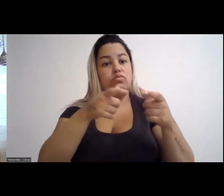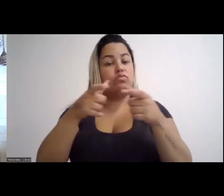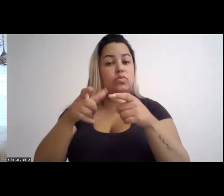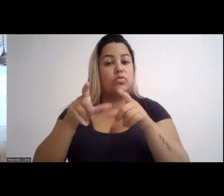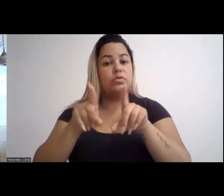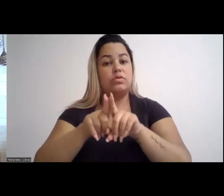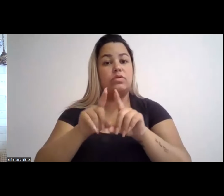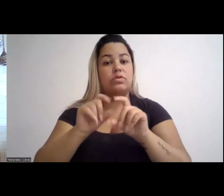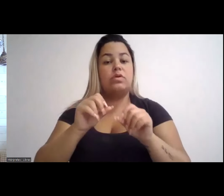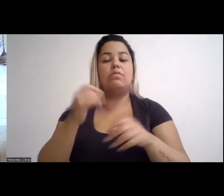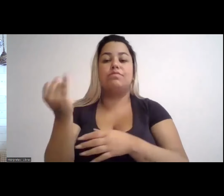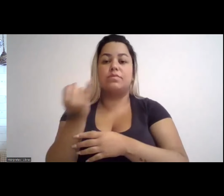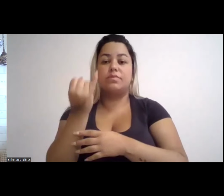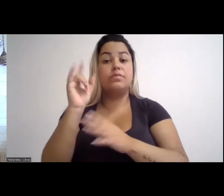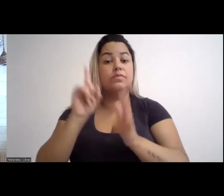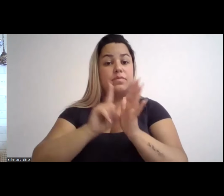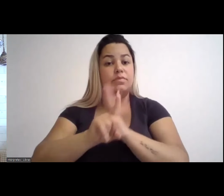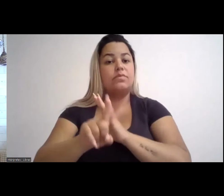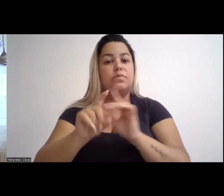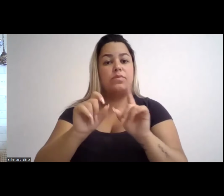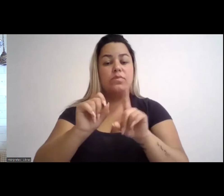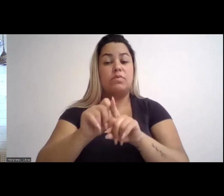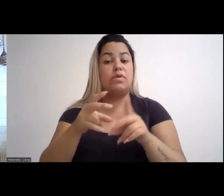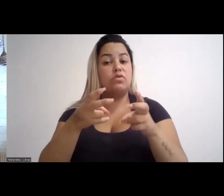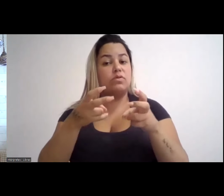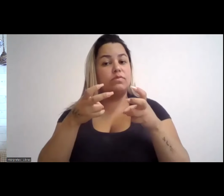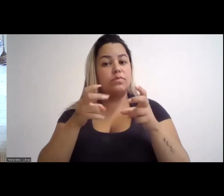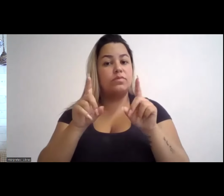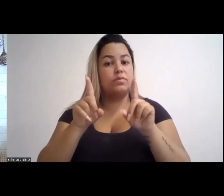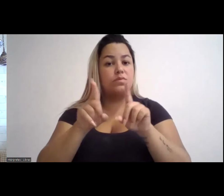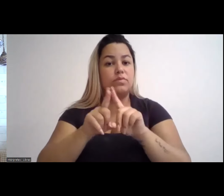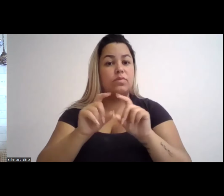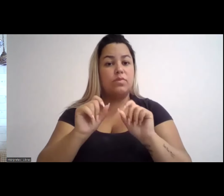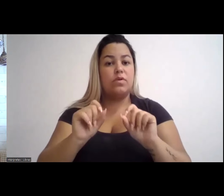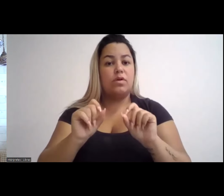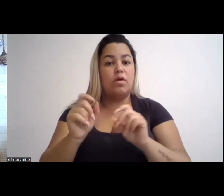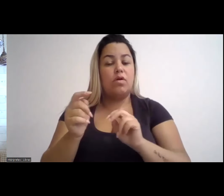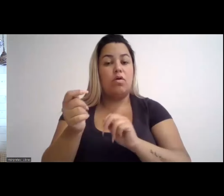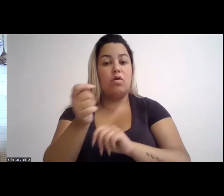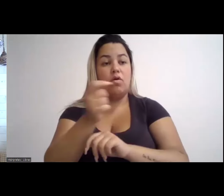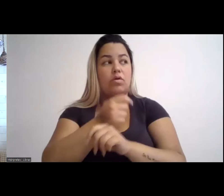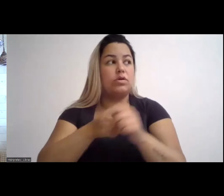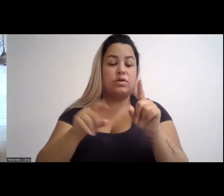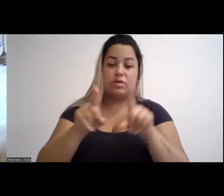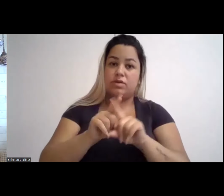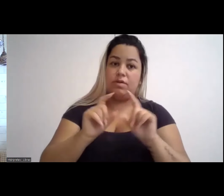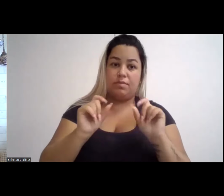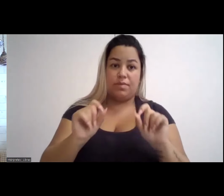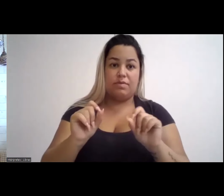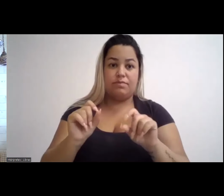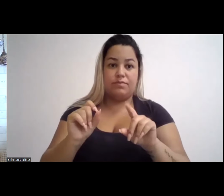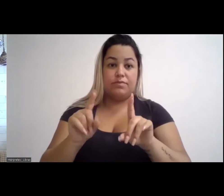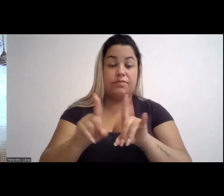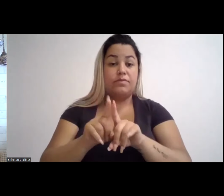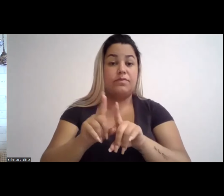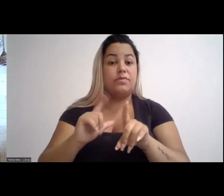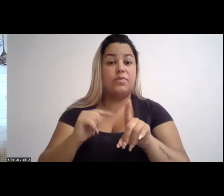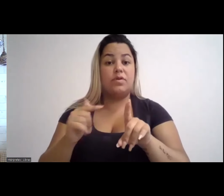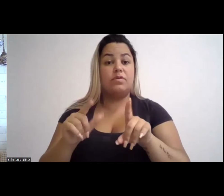são perguntas importantes. Não se trata de perceber e mensurar a economia criativa de forma abstrata, nem de